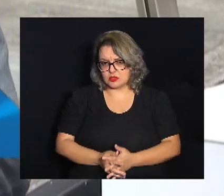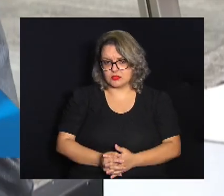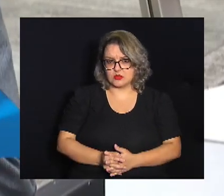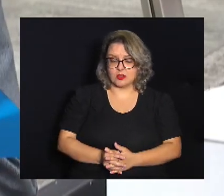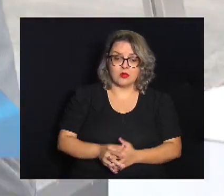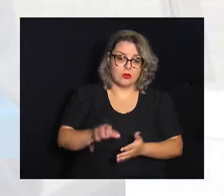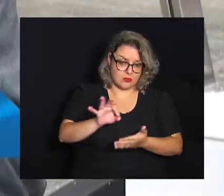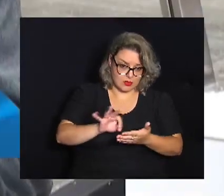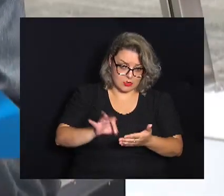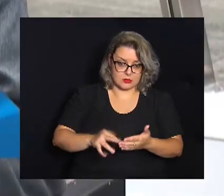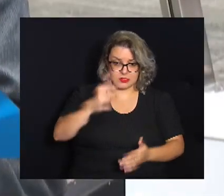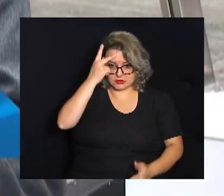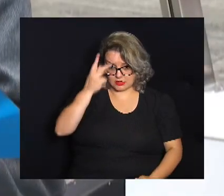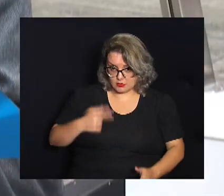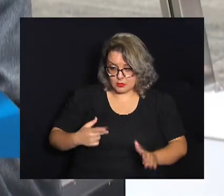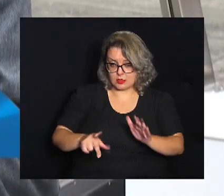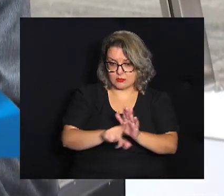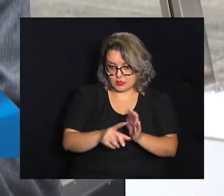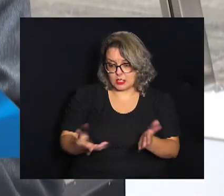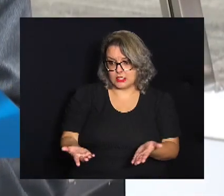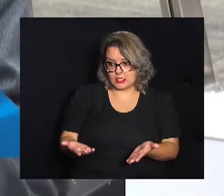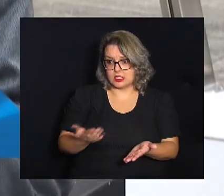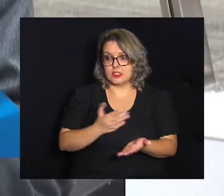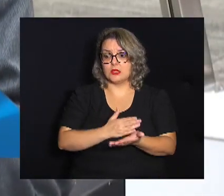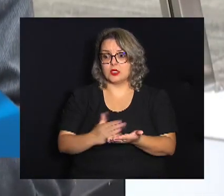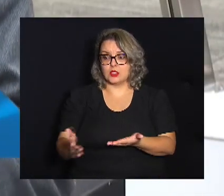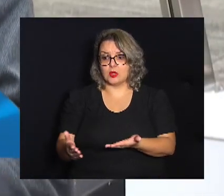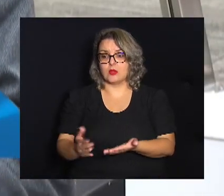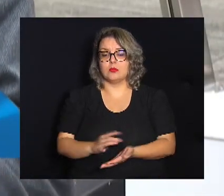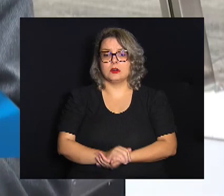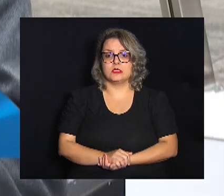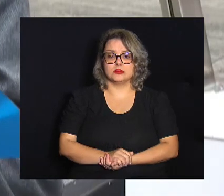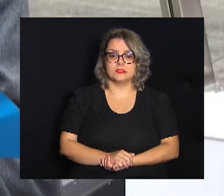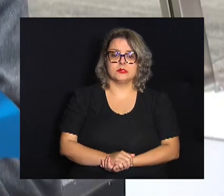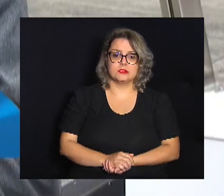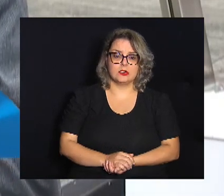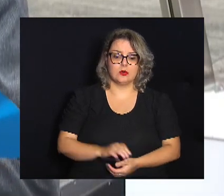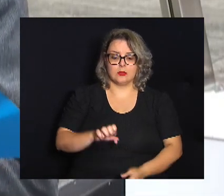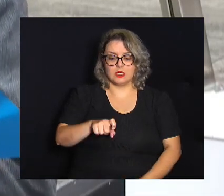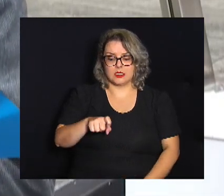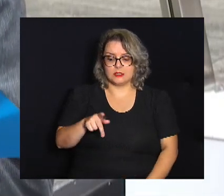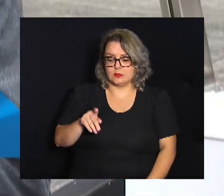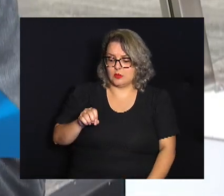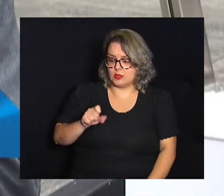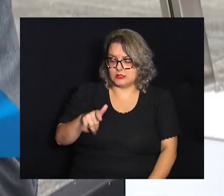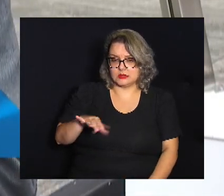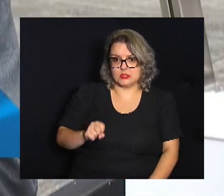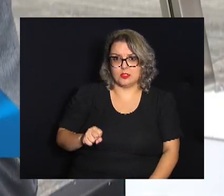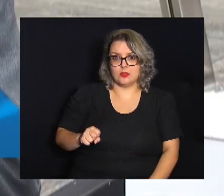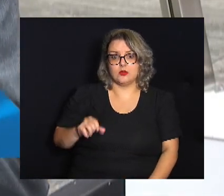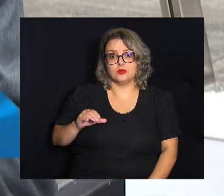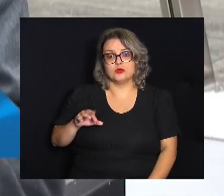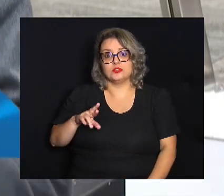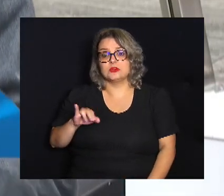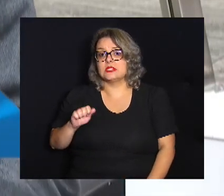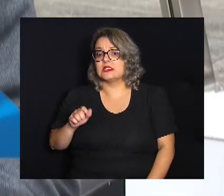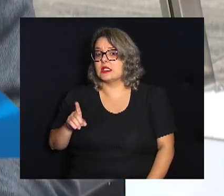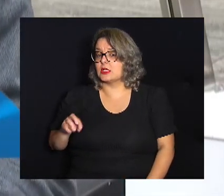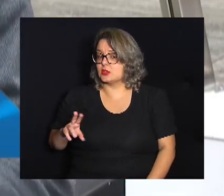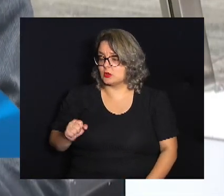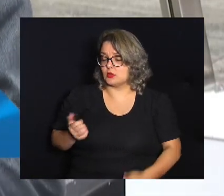correção nessa própria lei, começar, né, com exposições, trazer os criadores de cavalos para dentro de